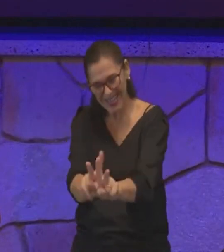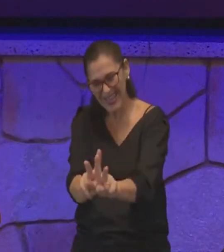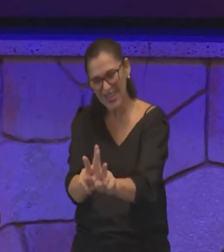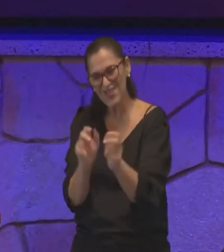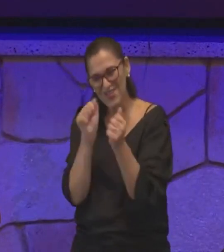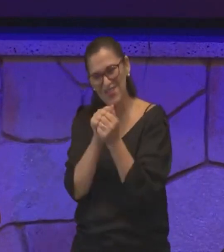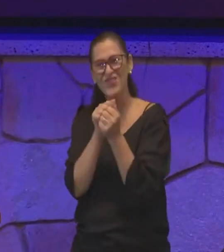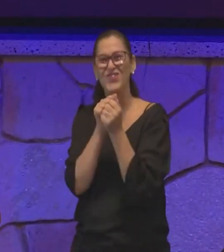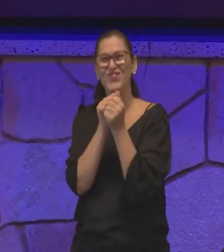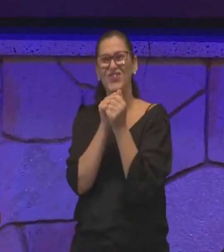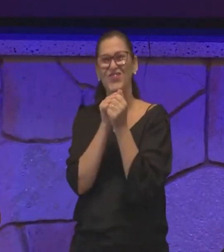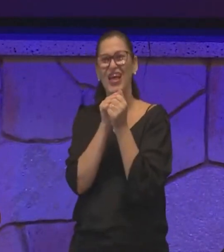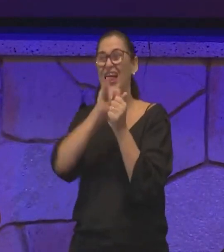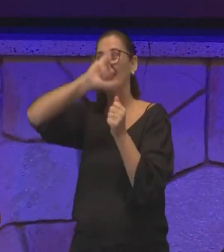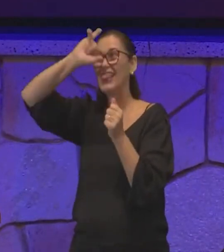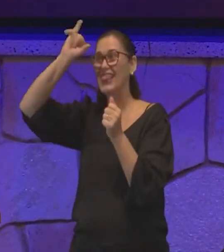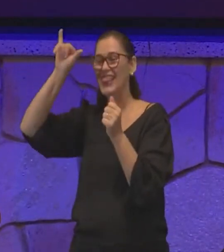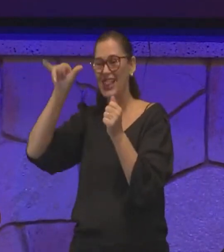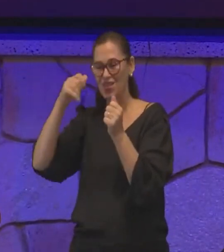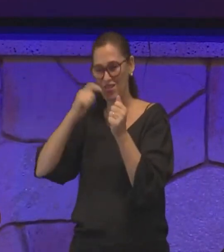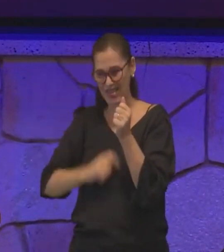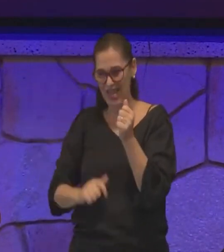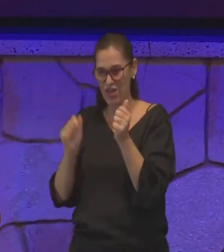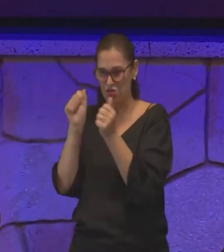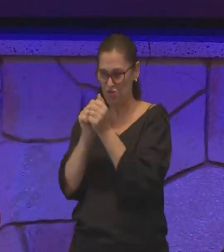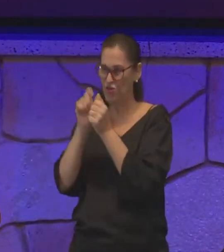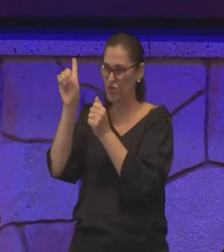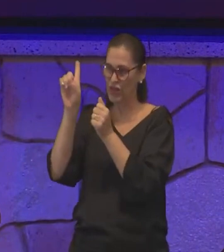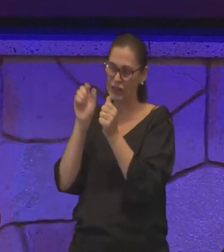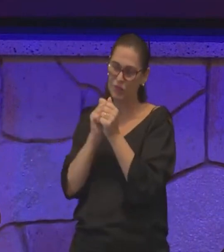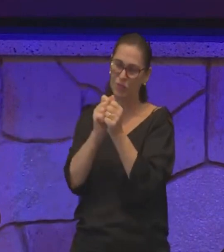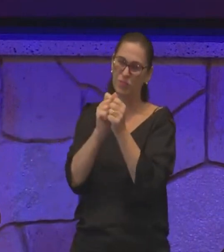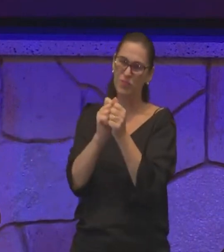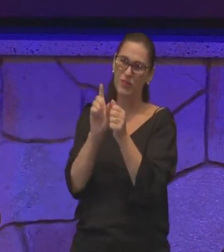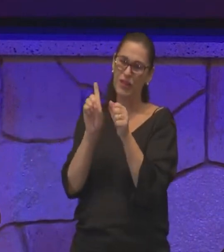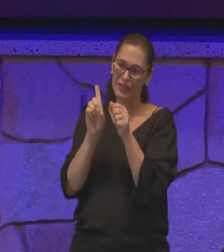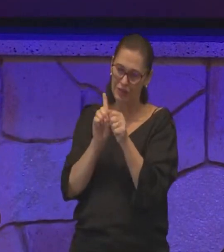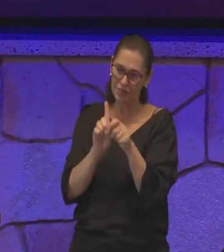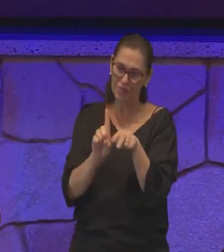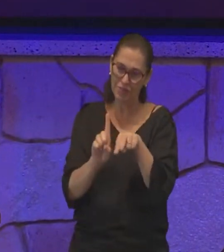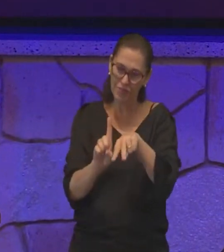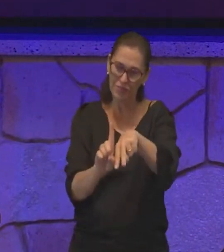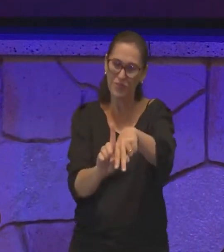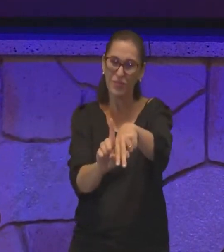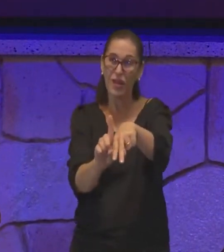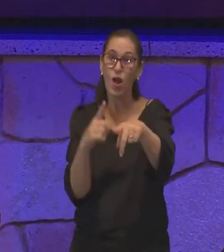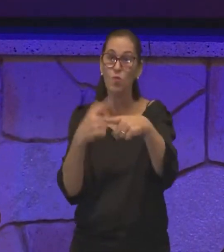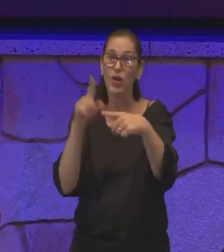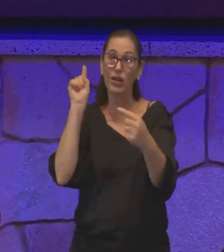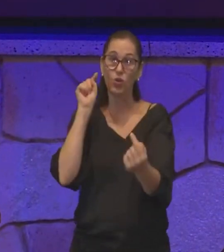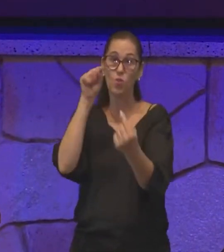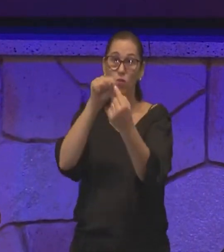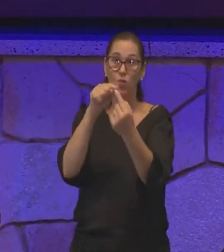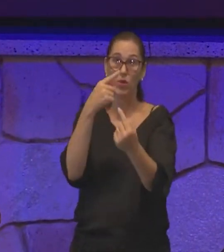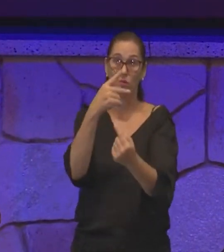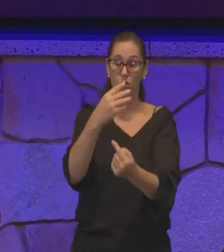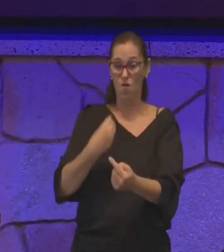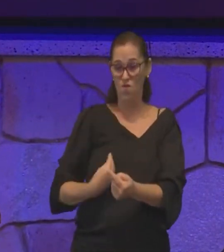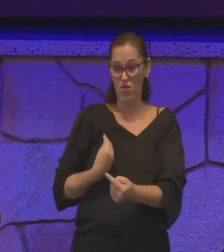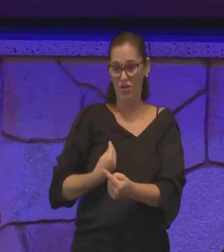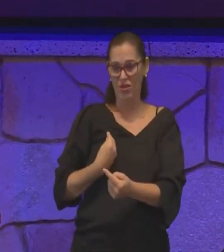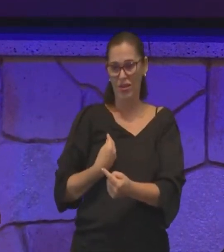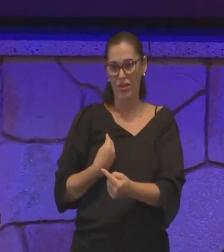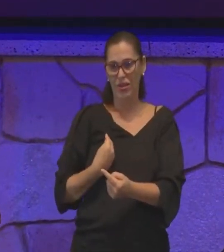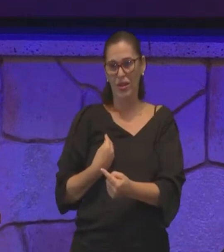José, sempre esteve ao seu lado, porque Deus tinha um propósito não apenas para ele, mas